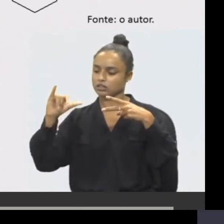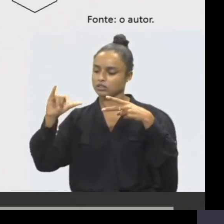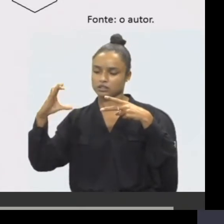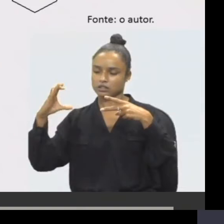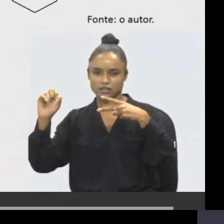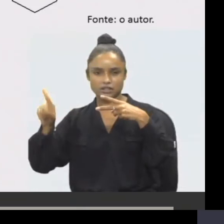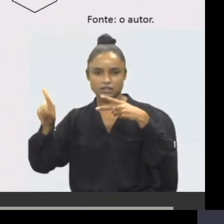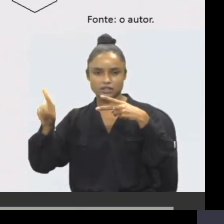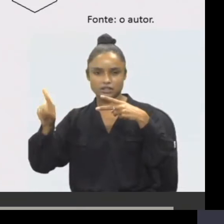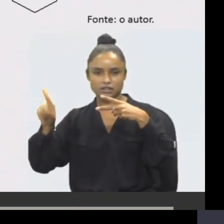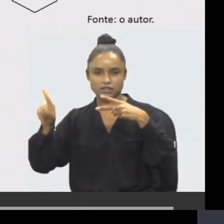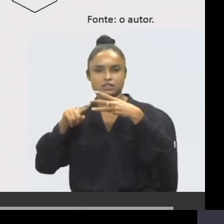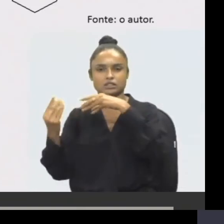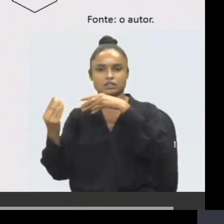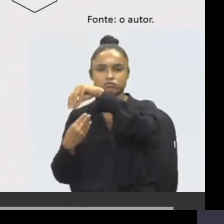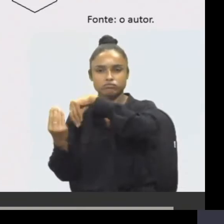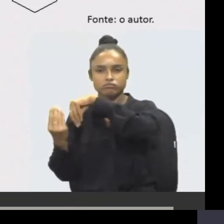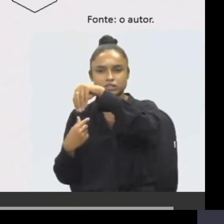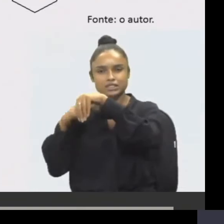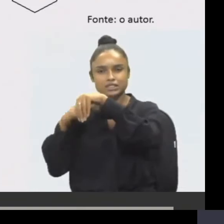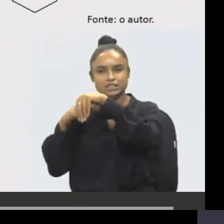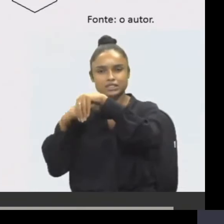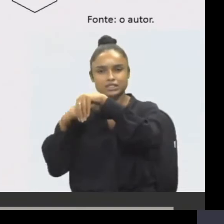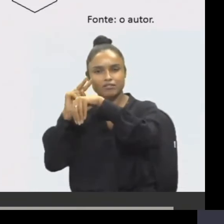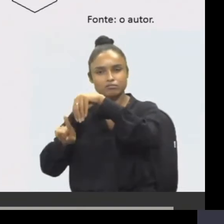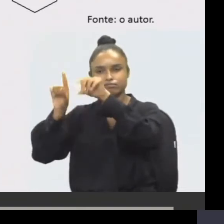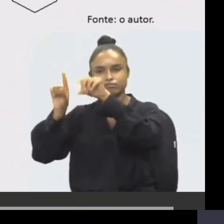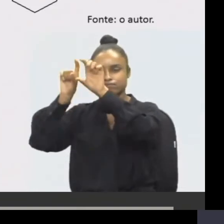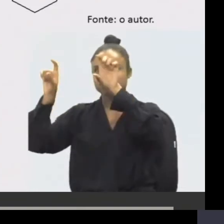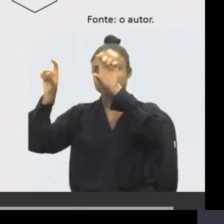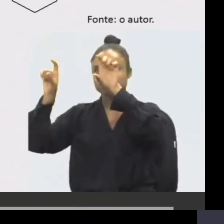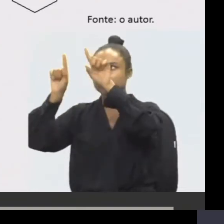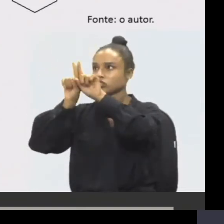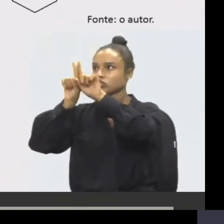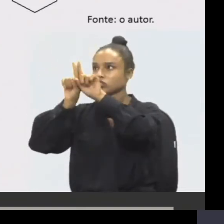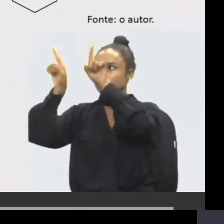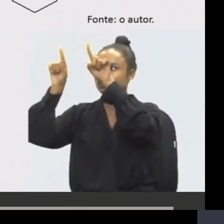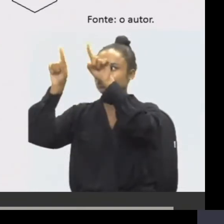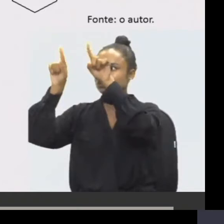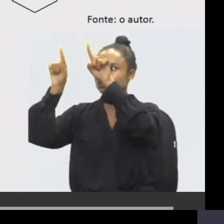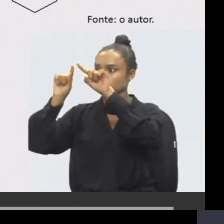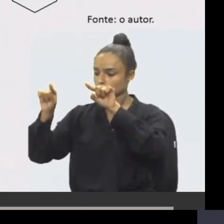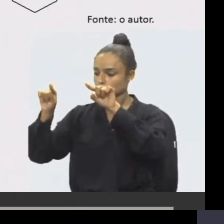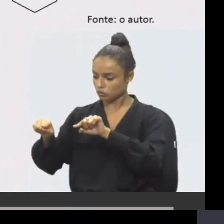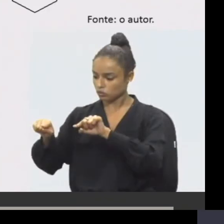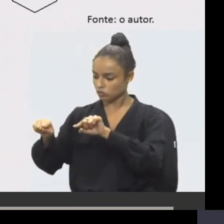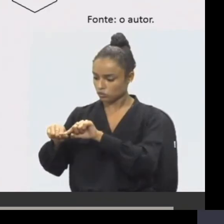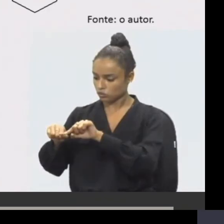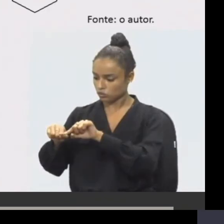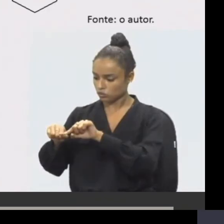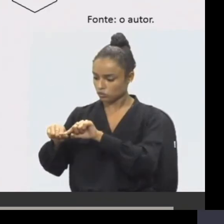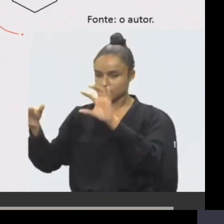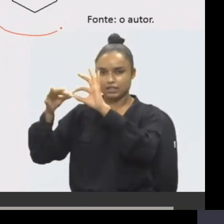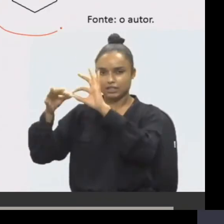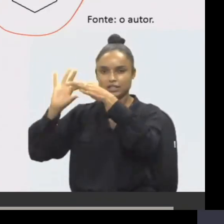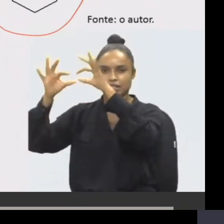reagindo o ciclohexanol com o bisulfito, nós vamos dar origem então a